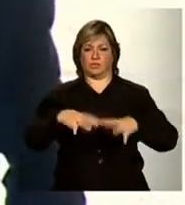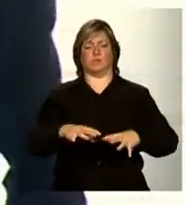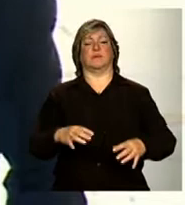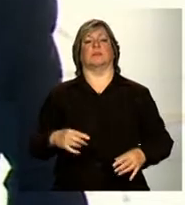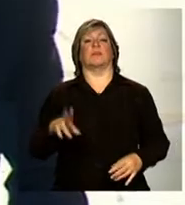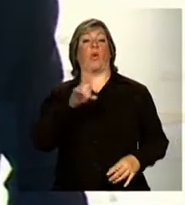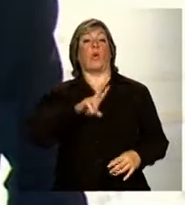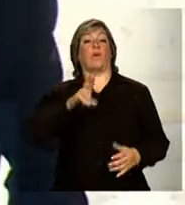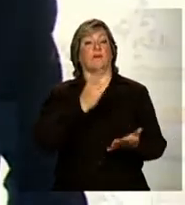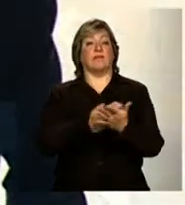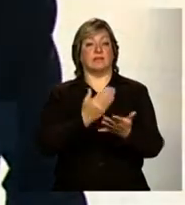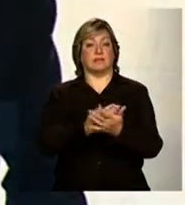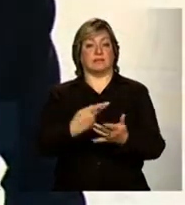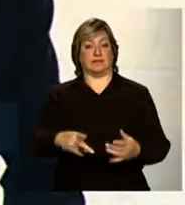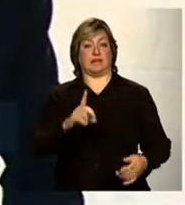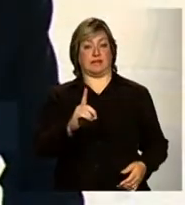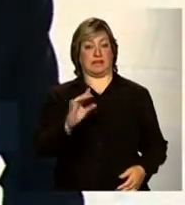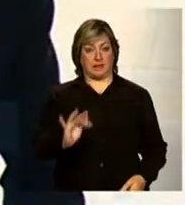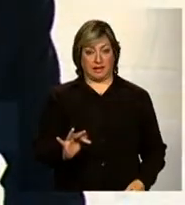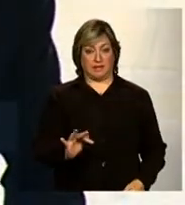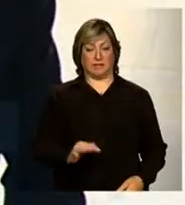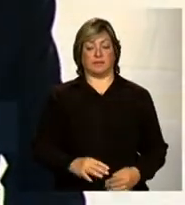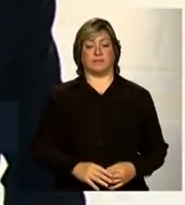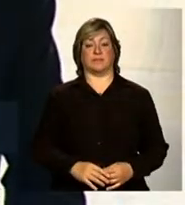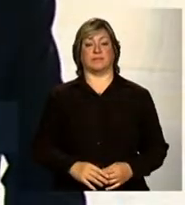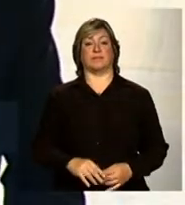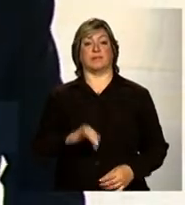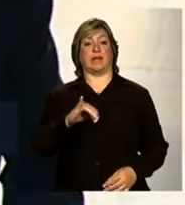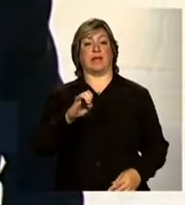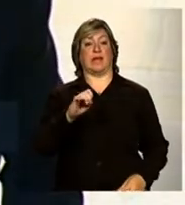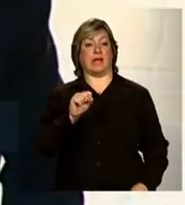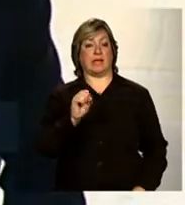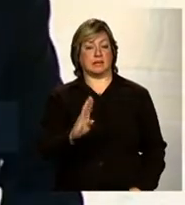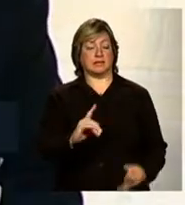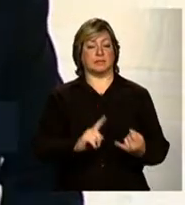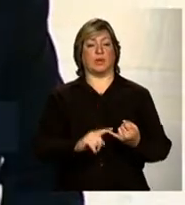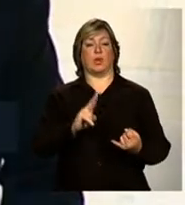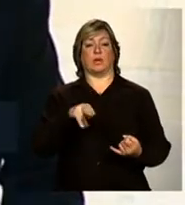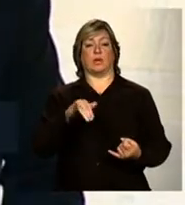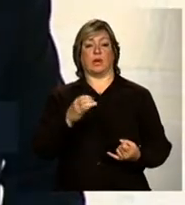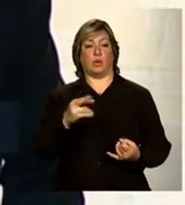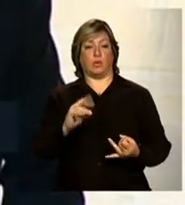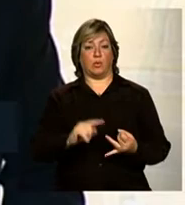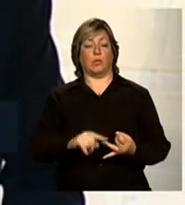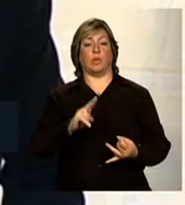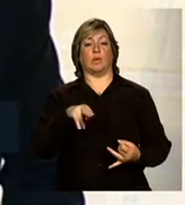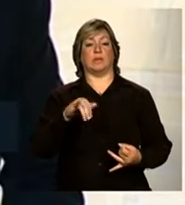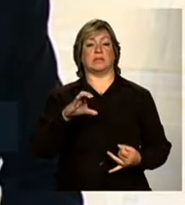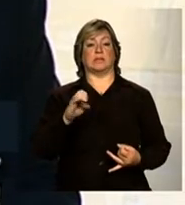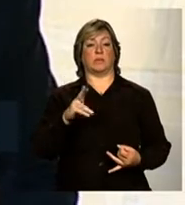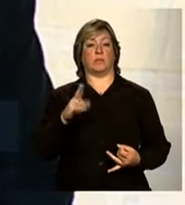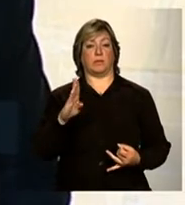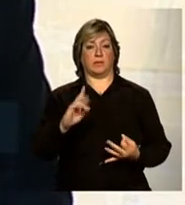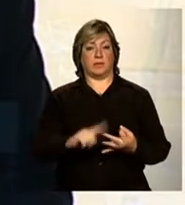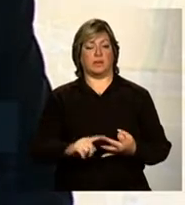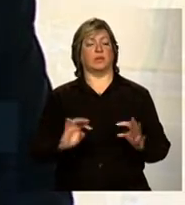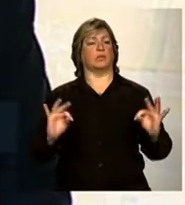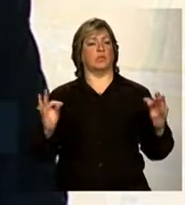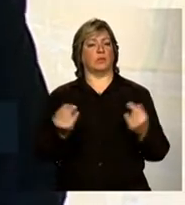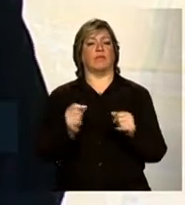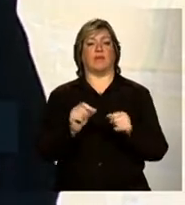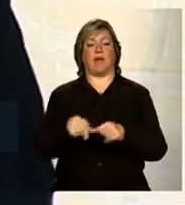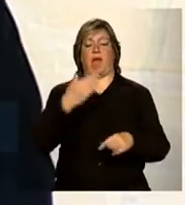Universidades aqui do Distrito Federal como IESB Unieuro UniCEUB que vão elaborar